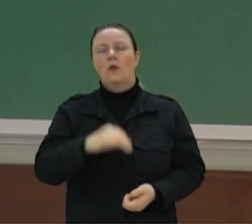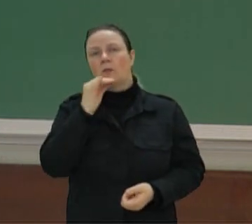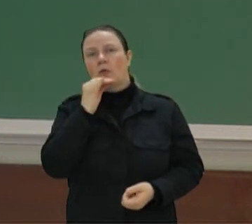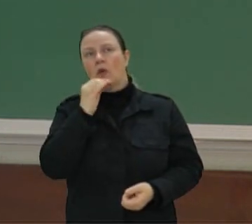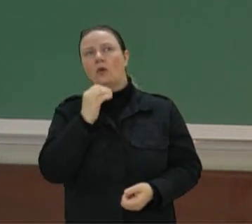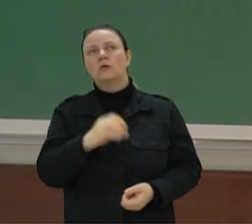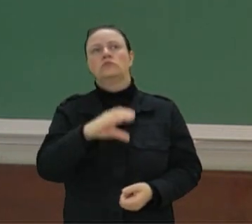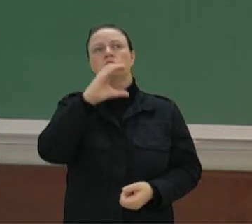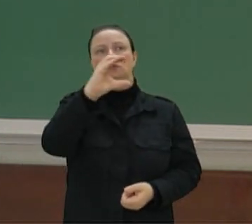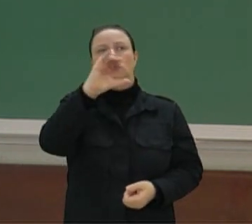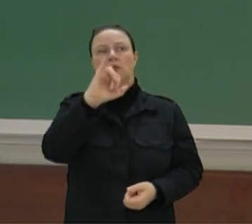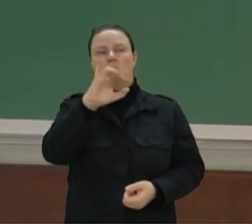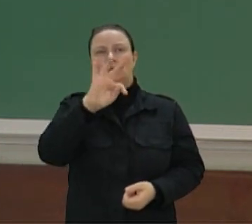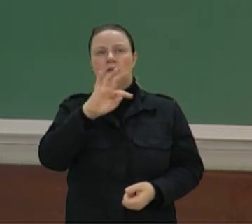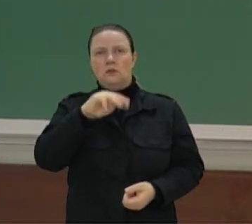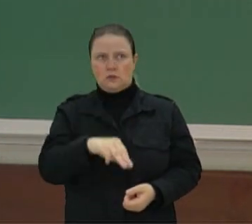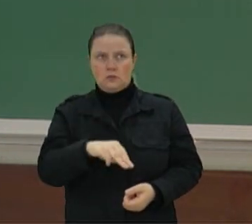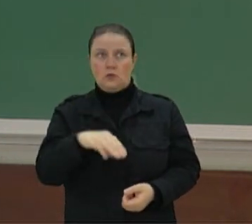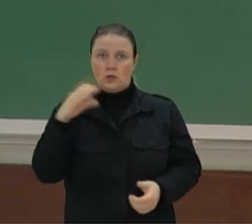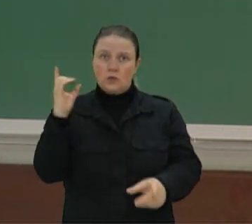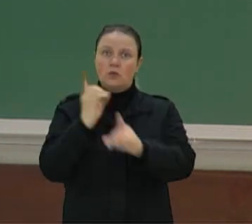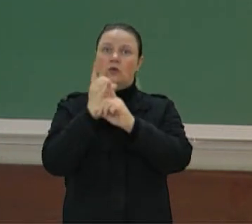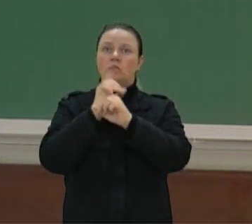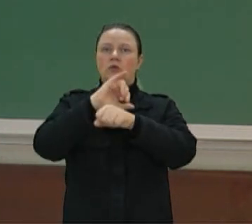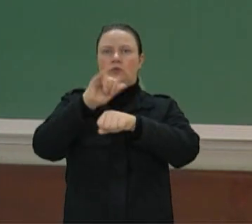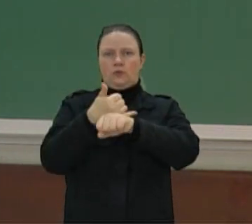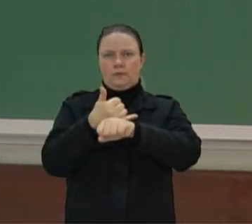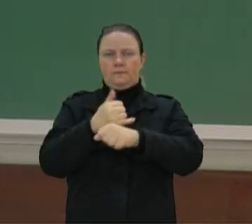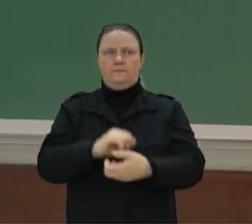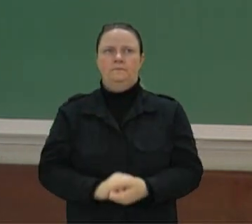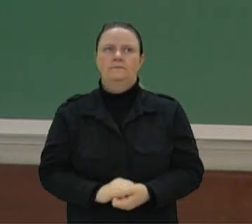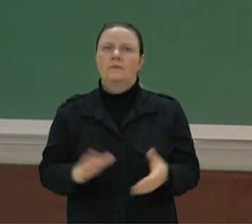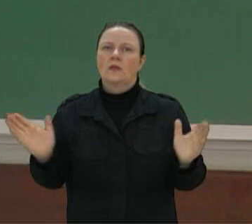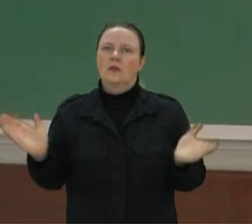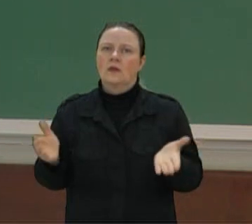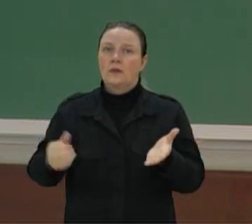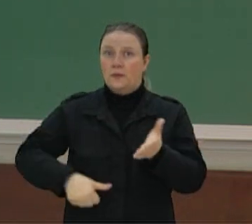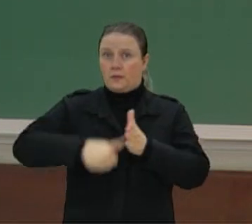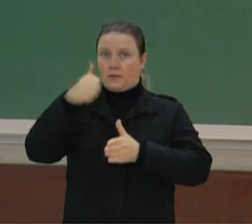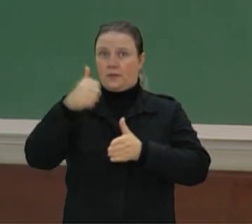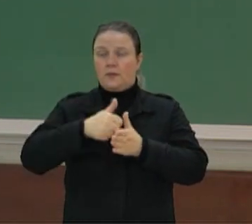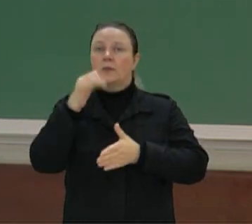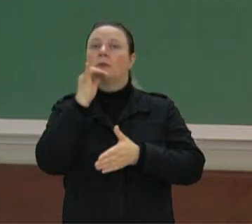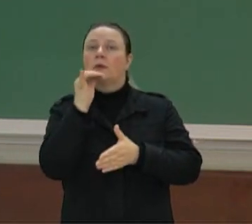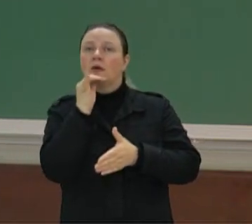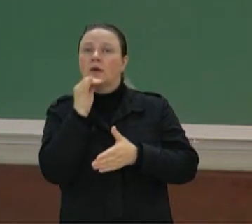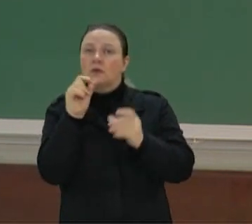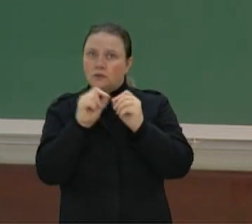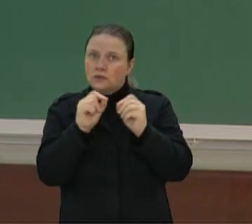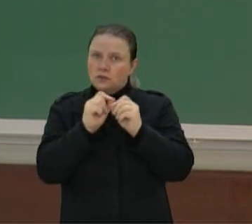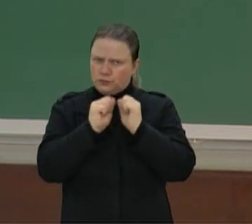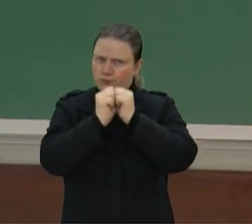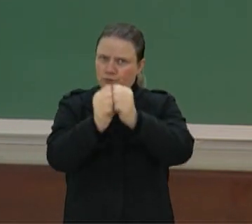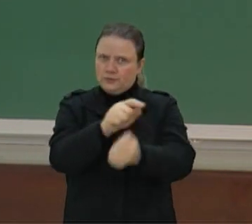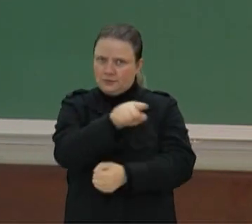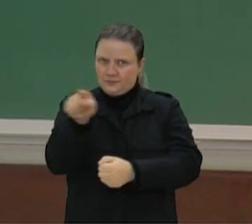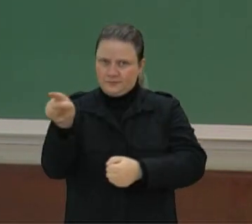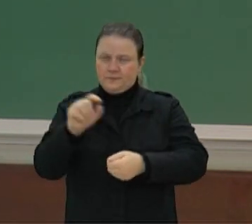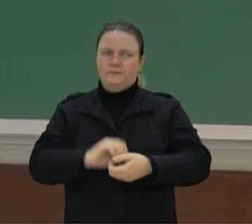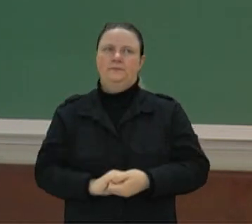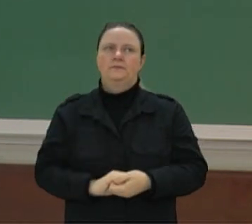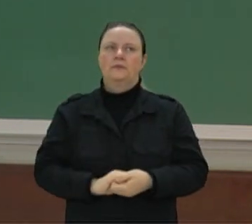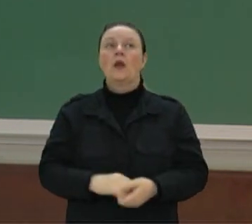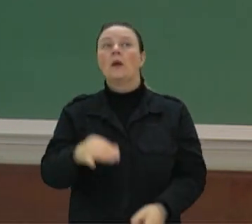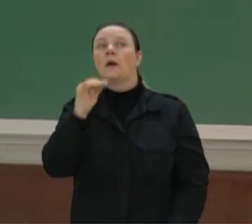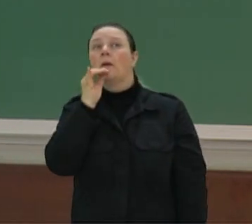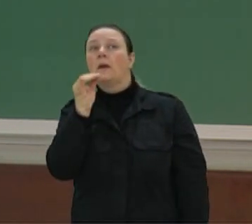esses 4 de baixo, você encontra esse quinto aqui. Beleza? Então, vamos para o primeiro exemplo que eu vou fazer com vocês, tá?